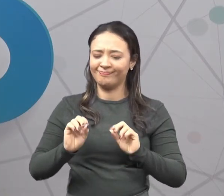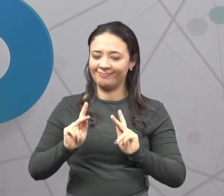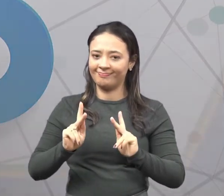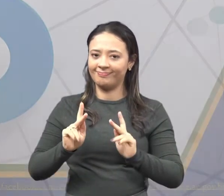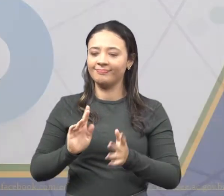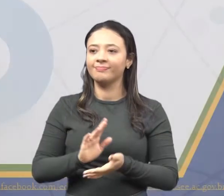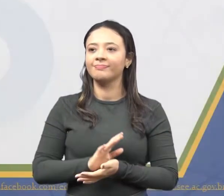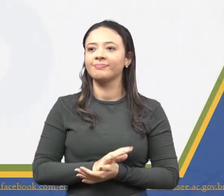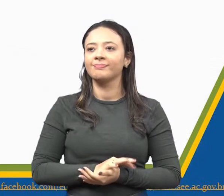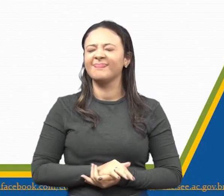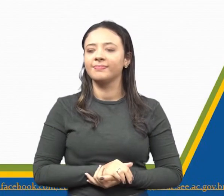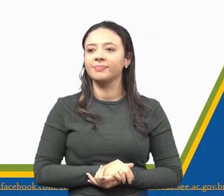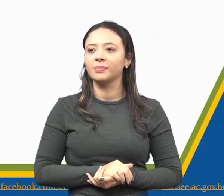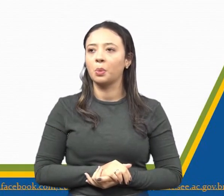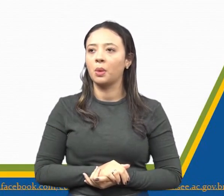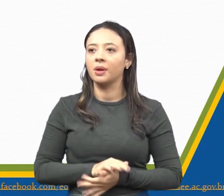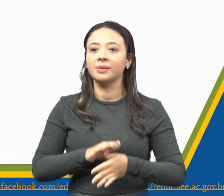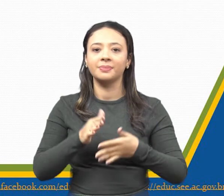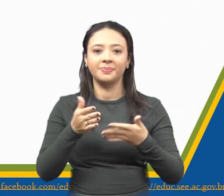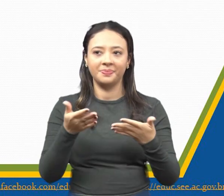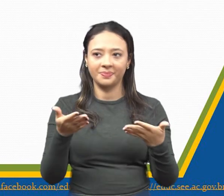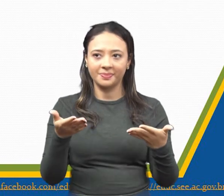certo?